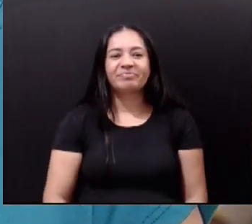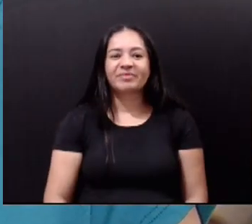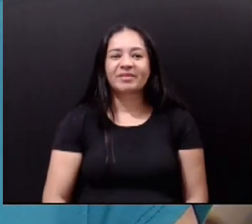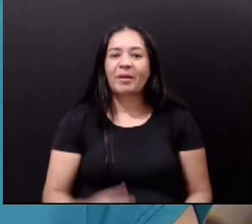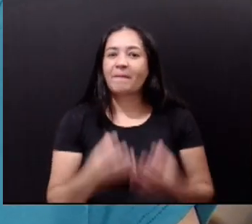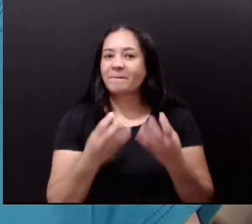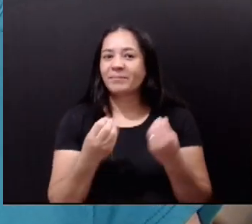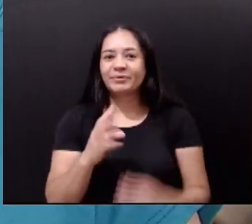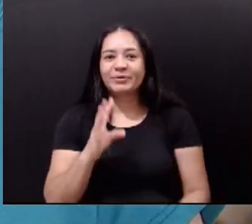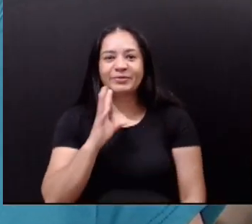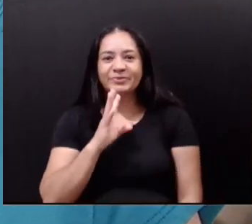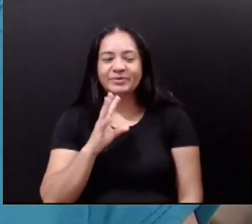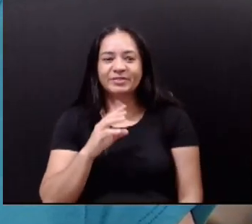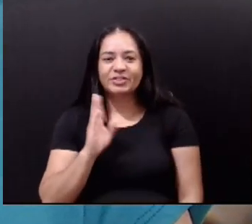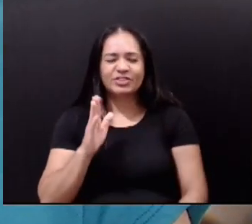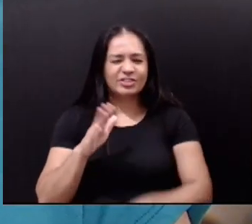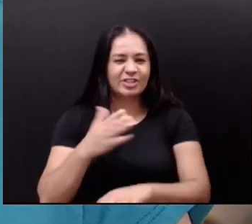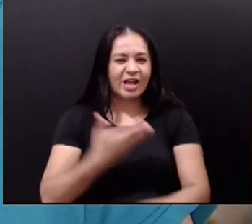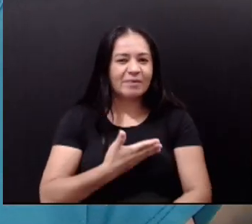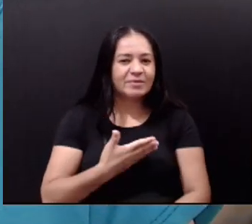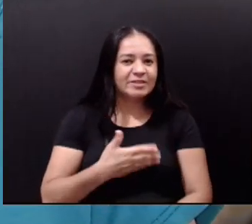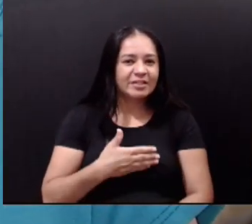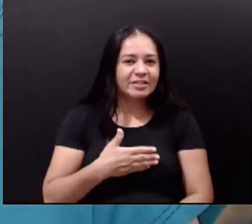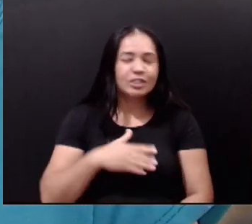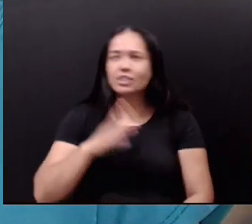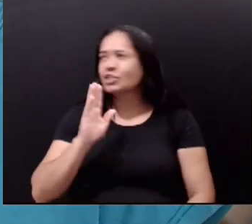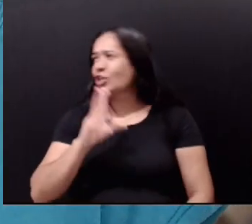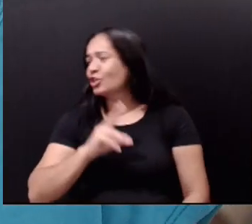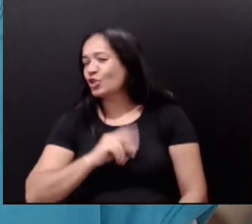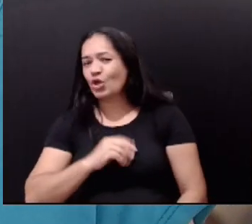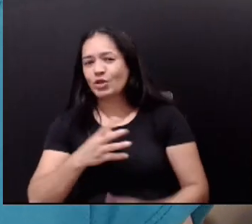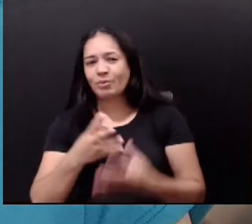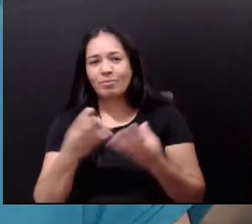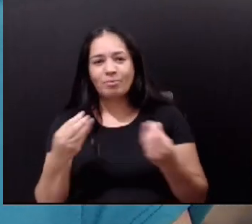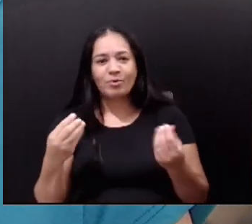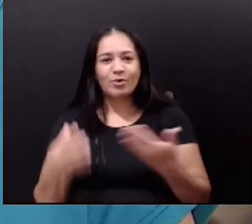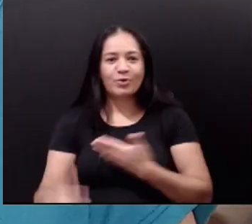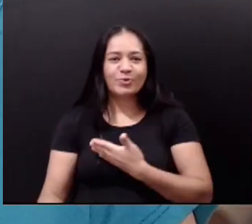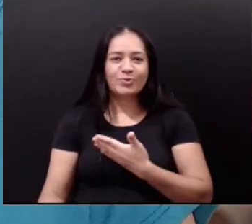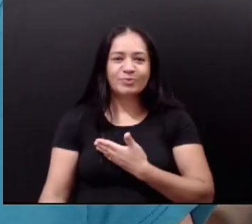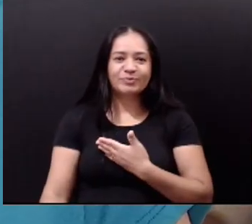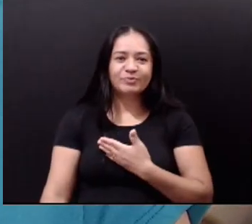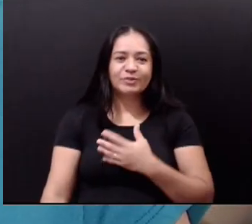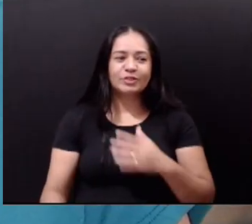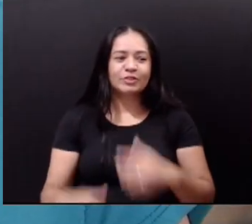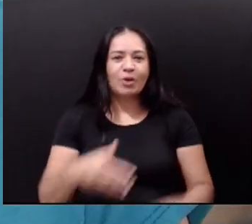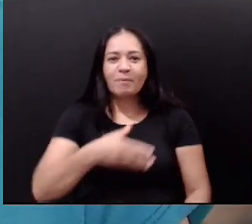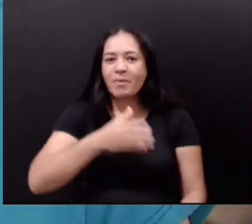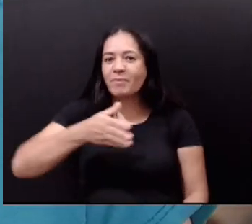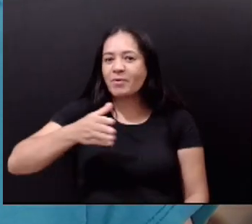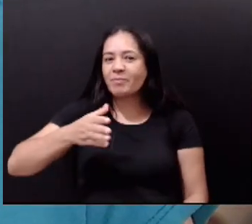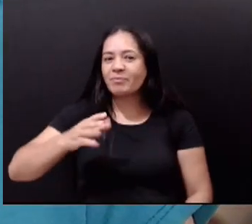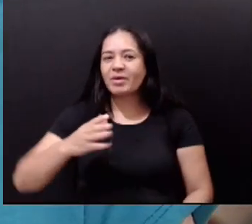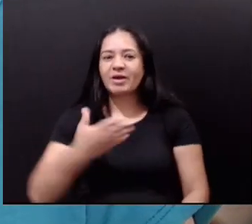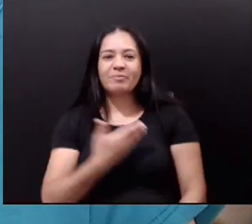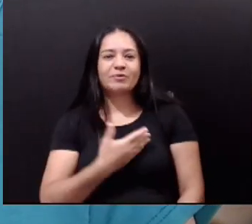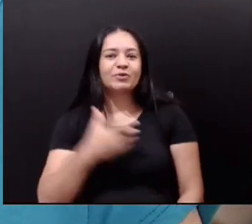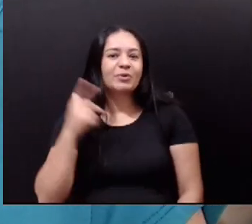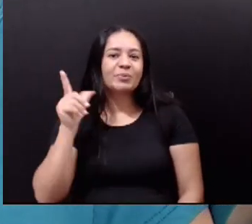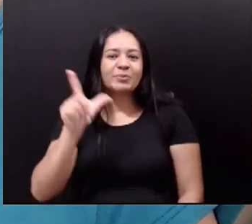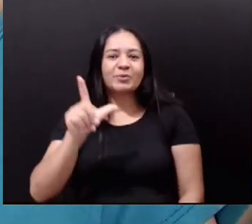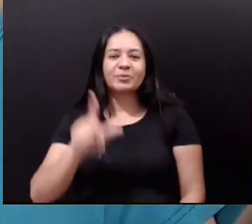algumas amizades já? Nossa, bastante. Por todo canto que eu vou, eu faço muita amizade. Sorrisão,